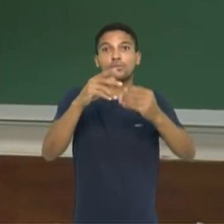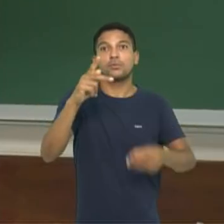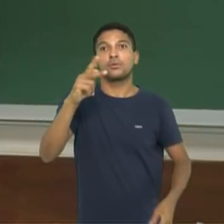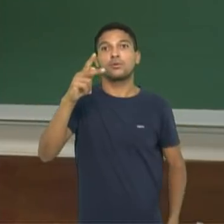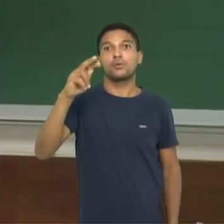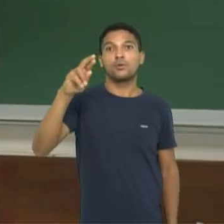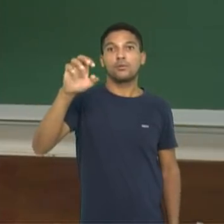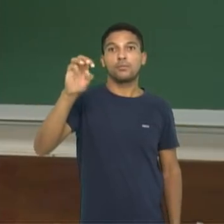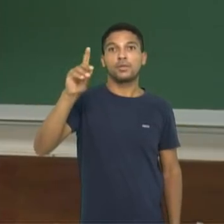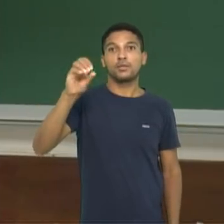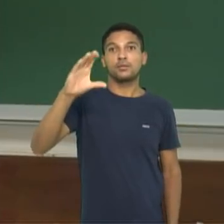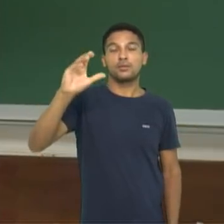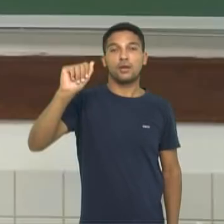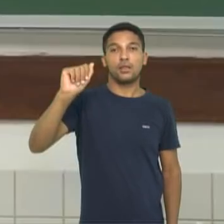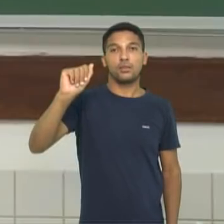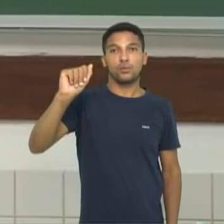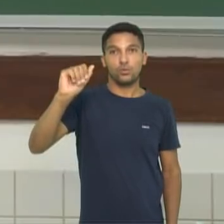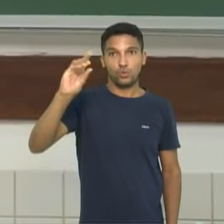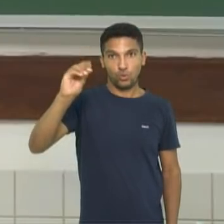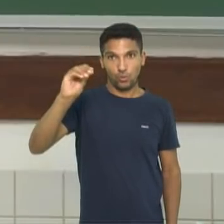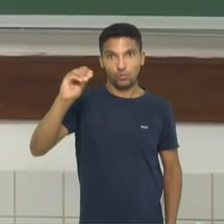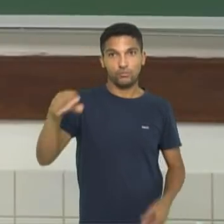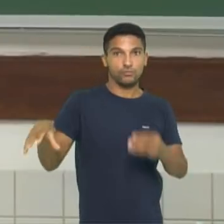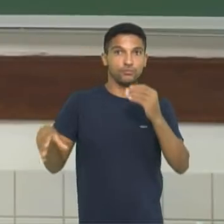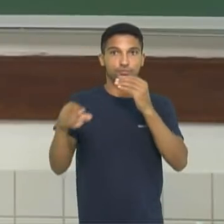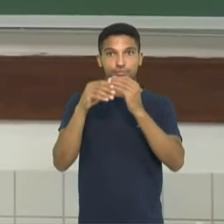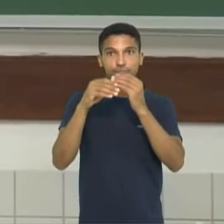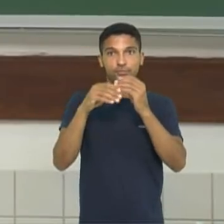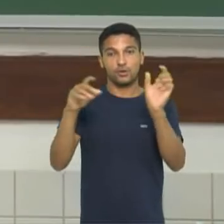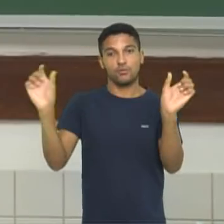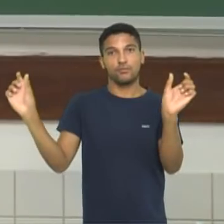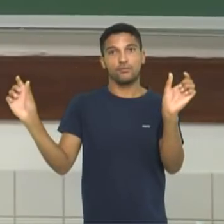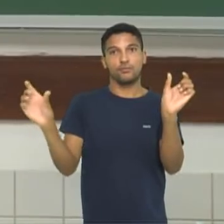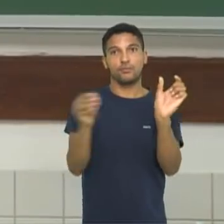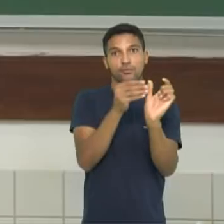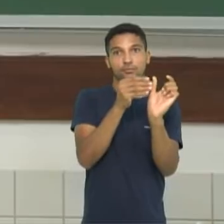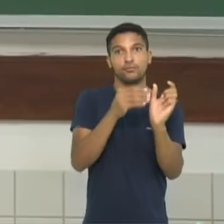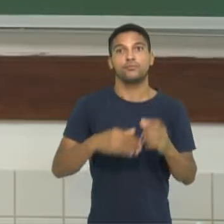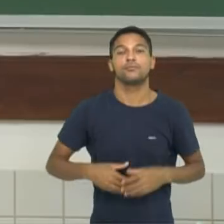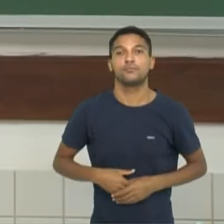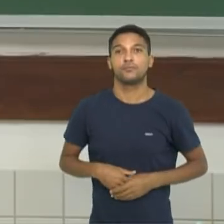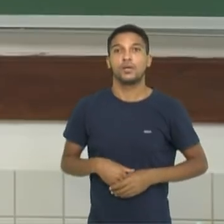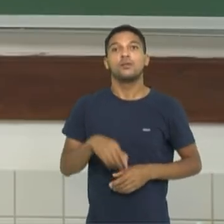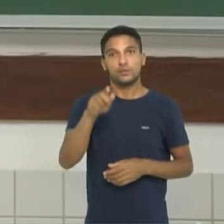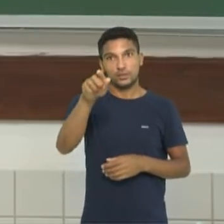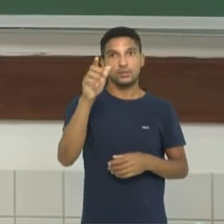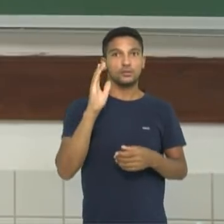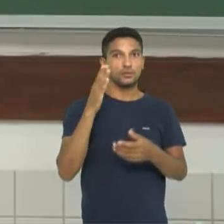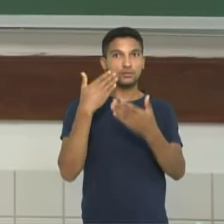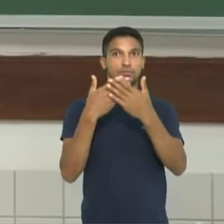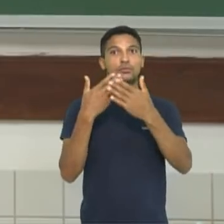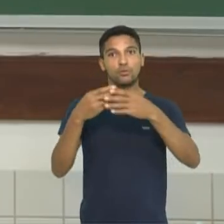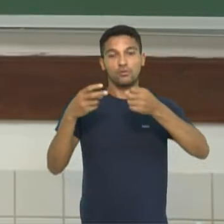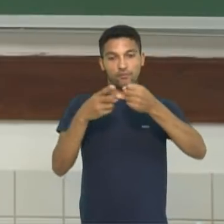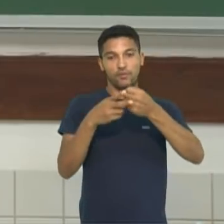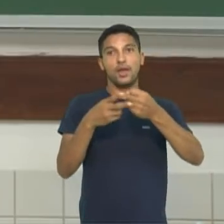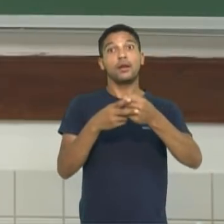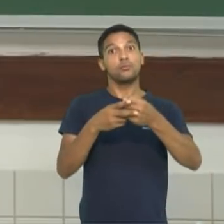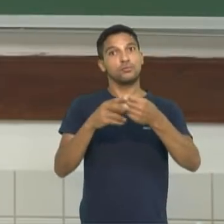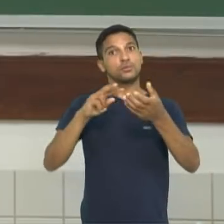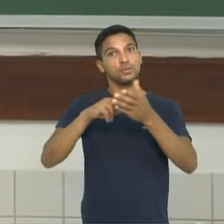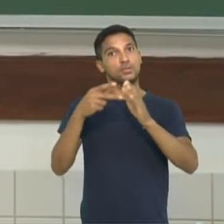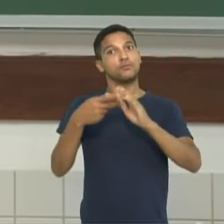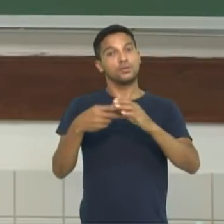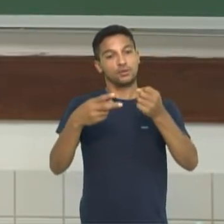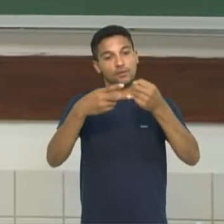verbo, né? E a gente já estudou bastante sobre verbos, a gente sabe que verbo é tudo aquilo que dá para conjugar, né? Eu tenho que me lembrar